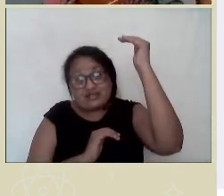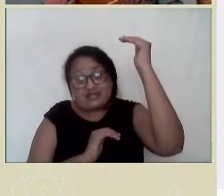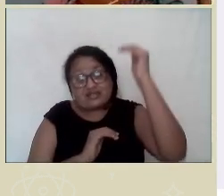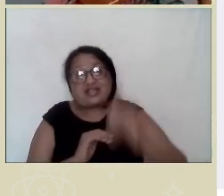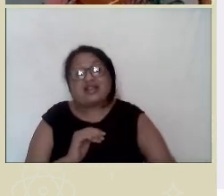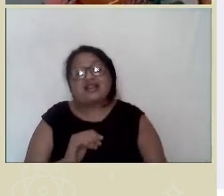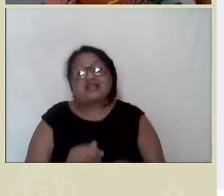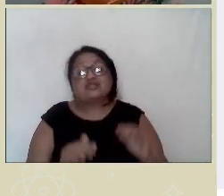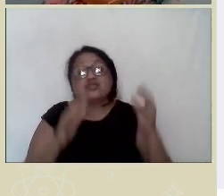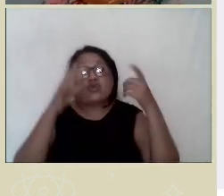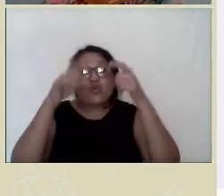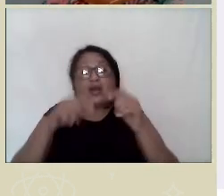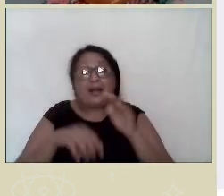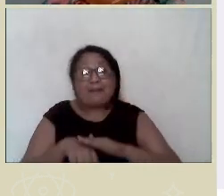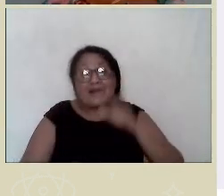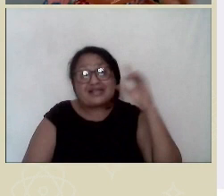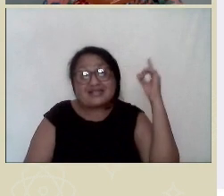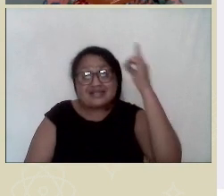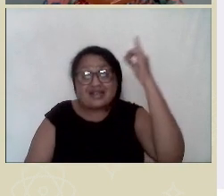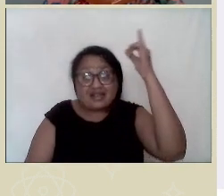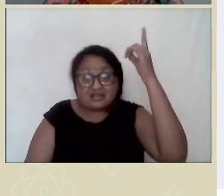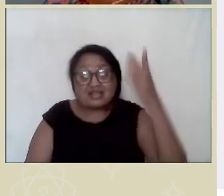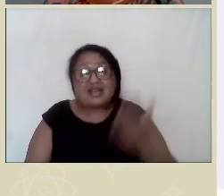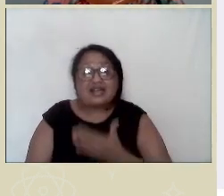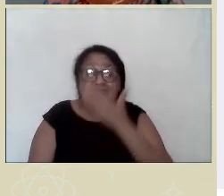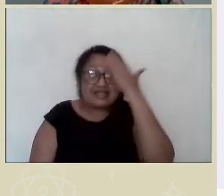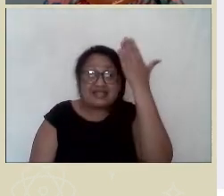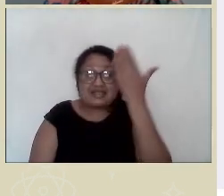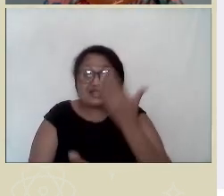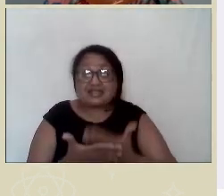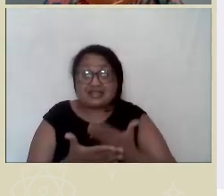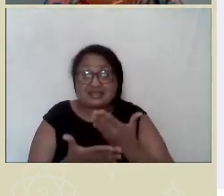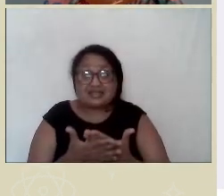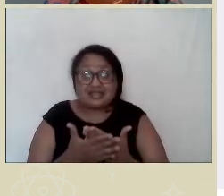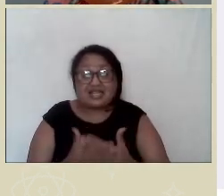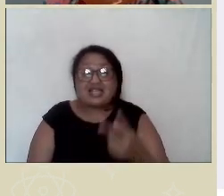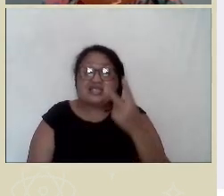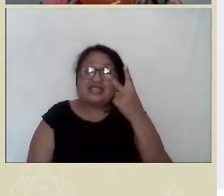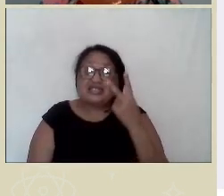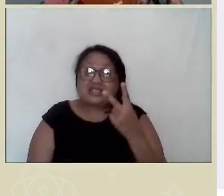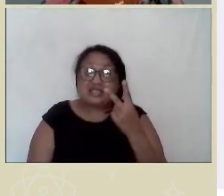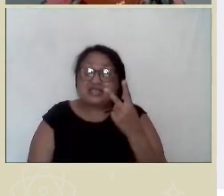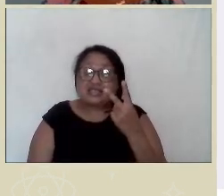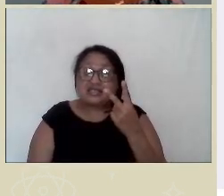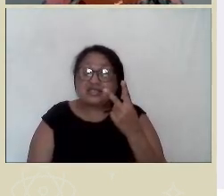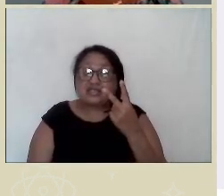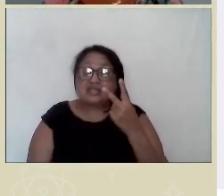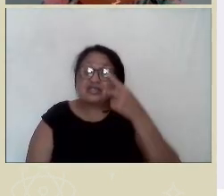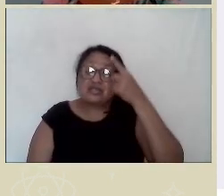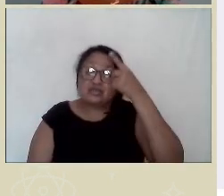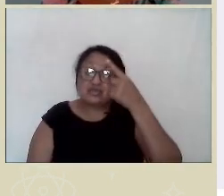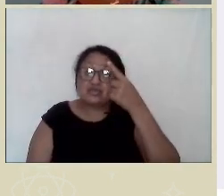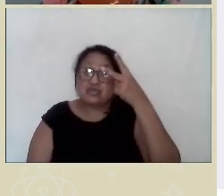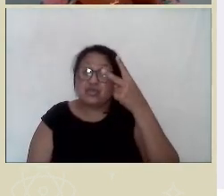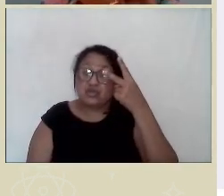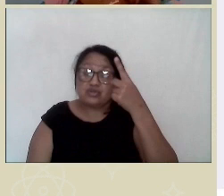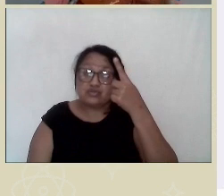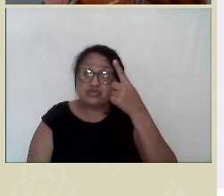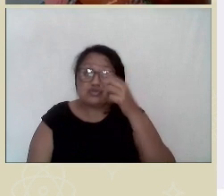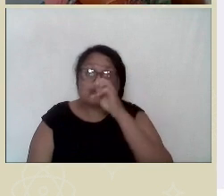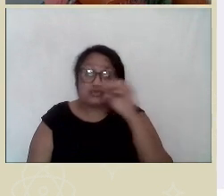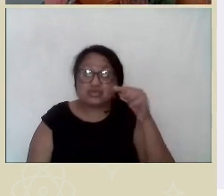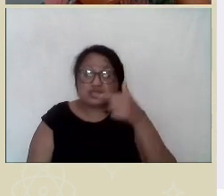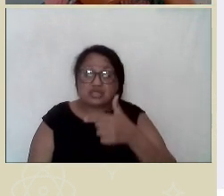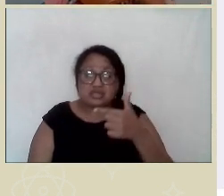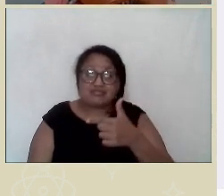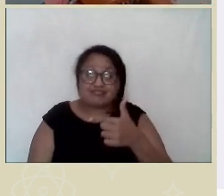alta dessa montanha se acredita que ao menos dois terços dos corpos estão enterrados na neve e no gelo ou seja não